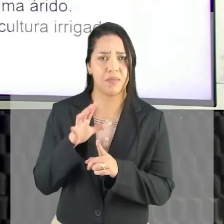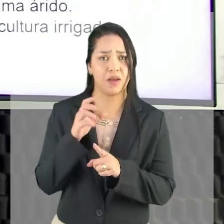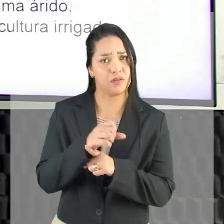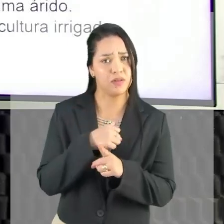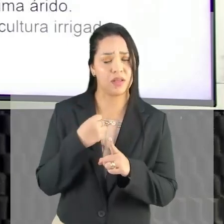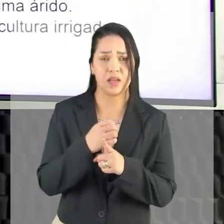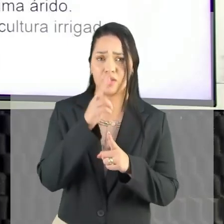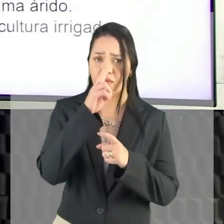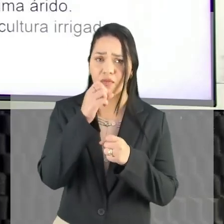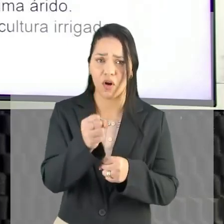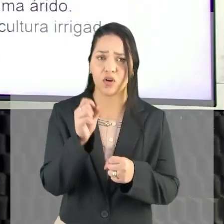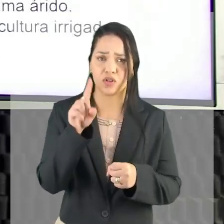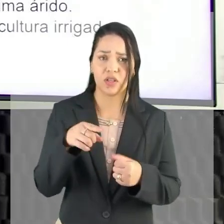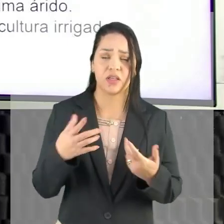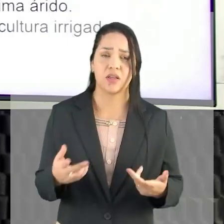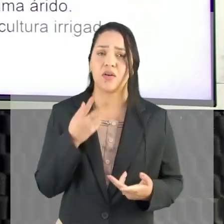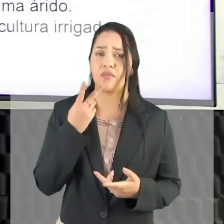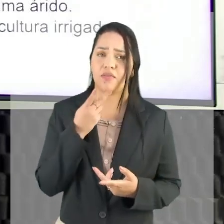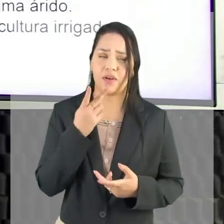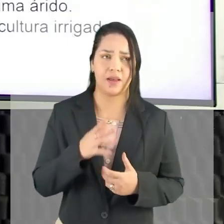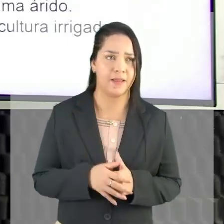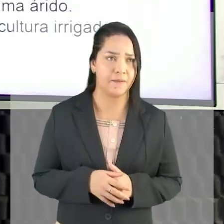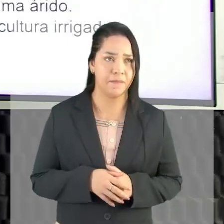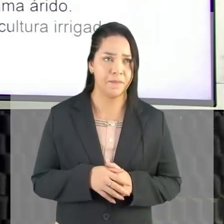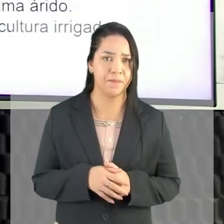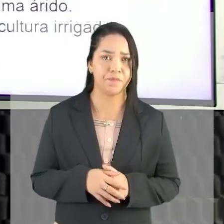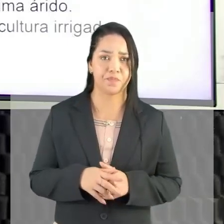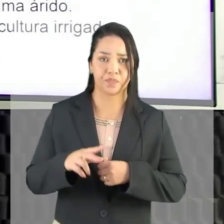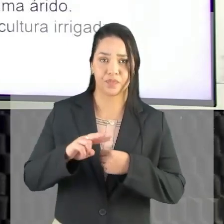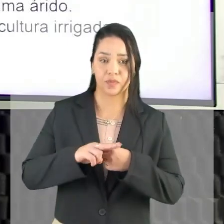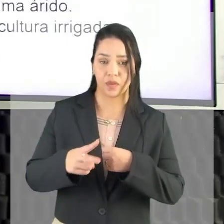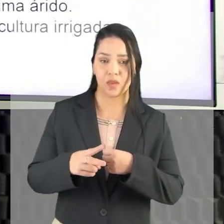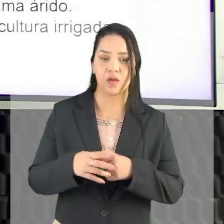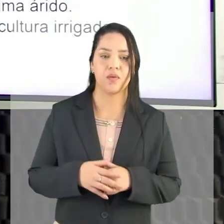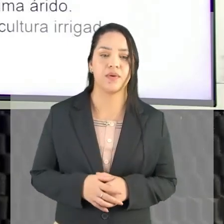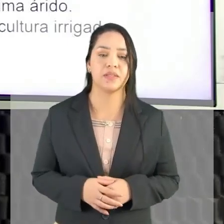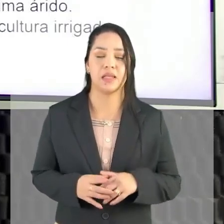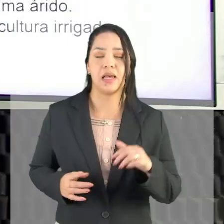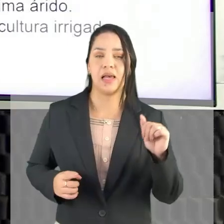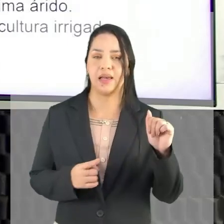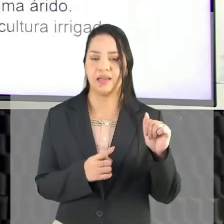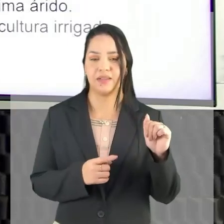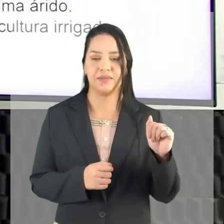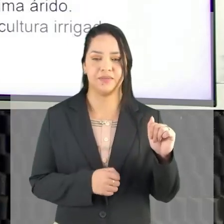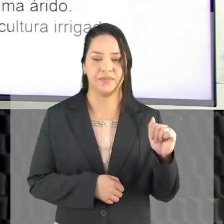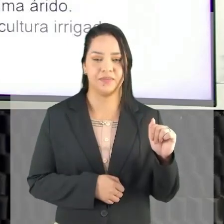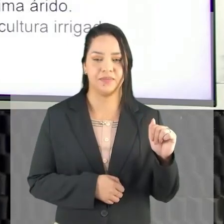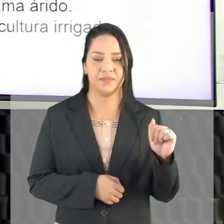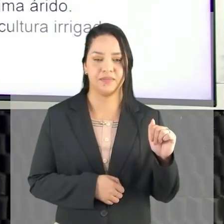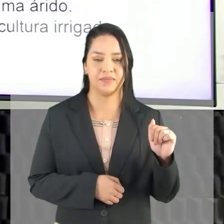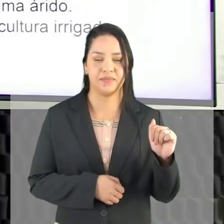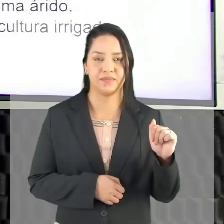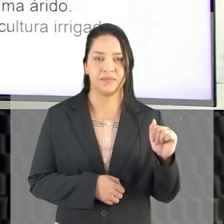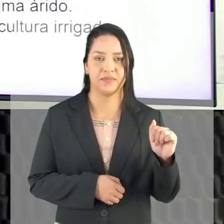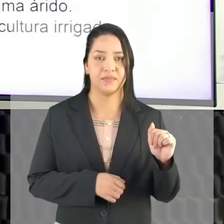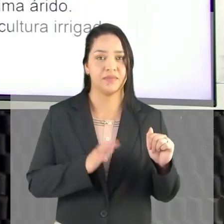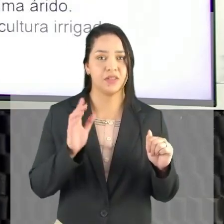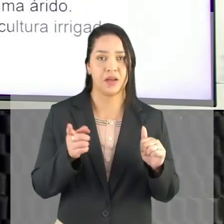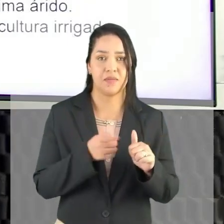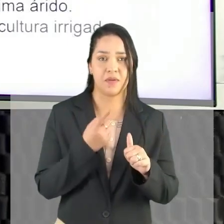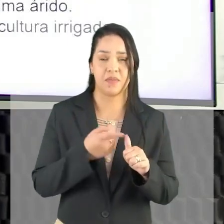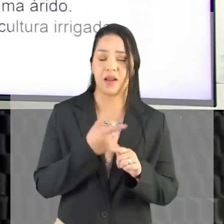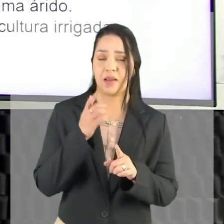sociais muito fortes, né? Então ele diz, ó, uma consequência, letra A migração forçada da população ribeirinha, que é a primeira